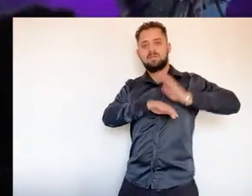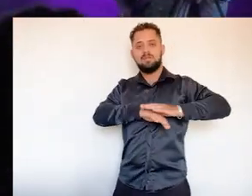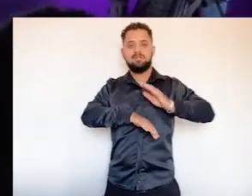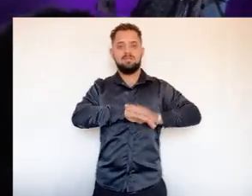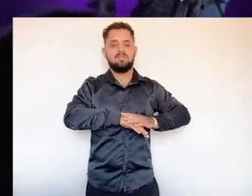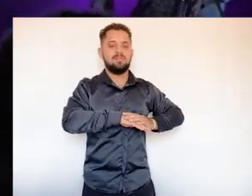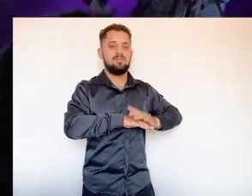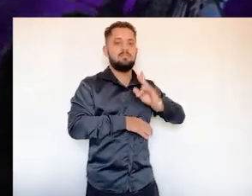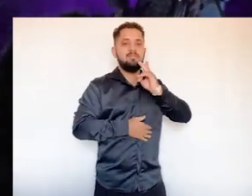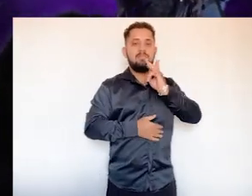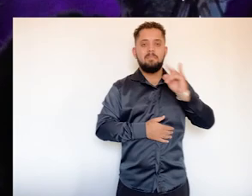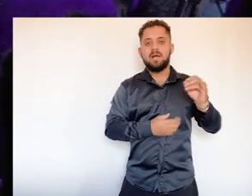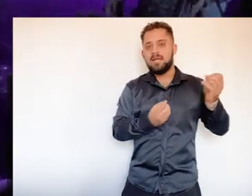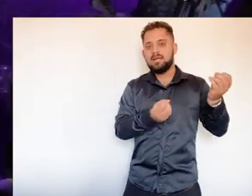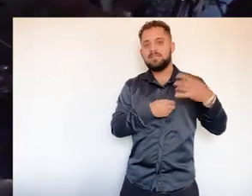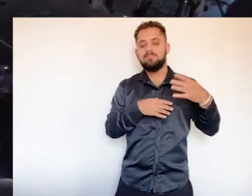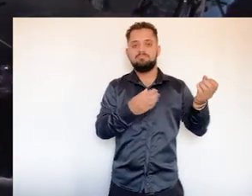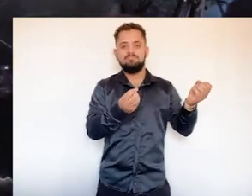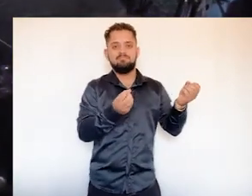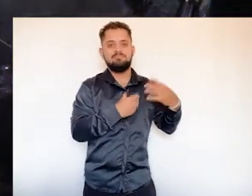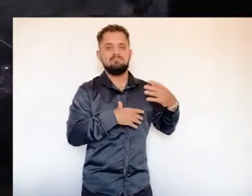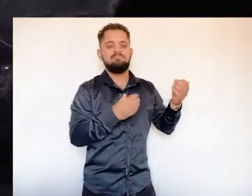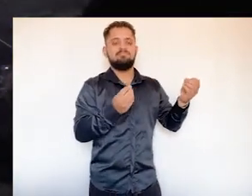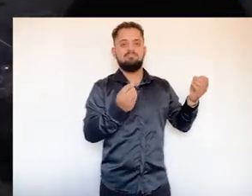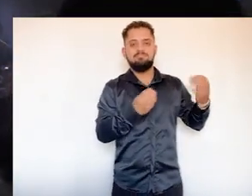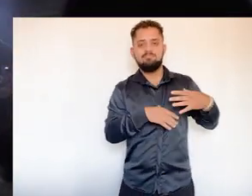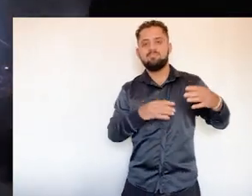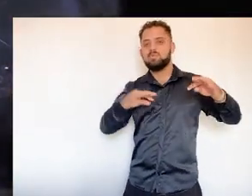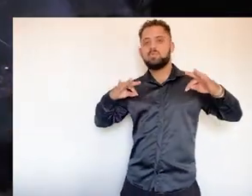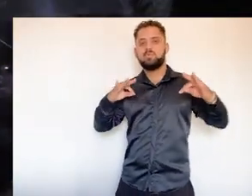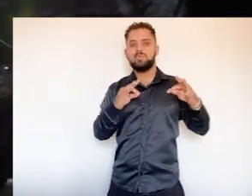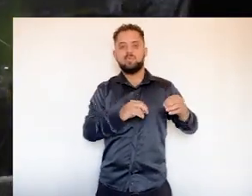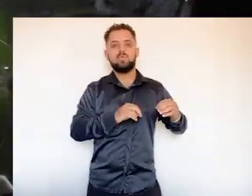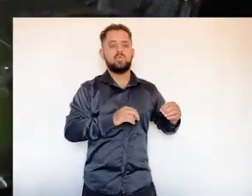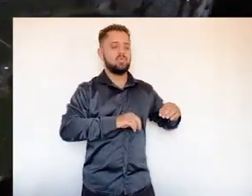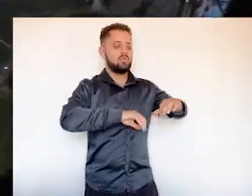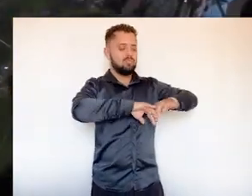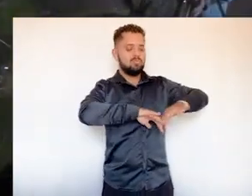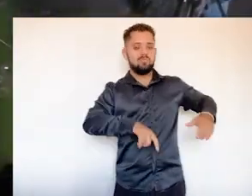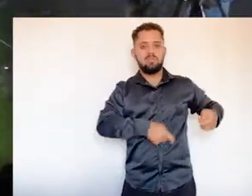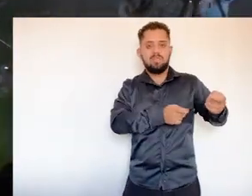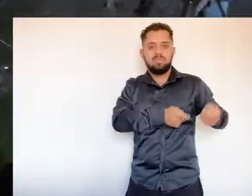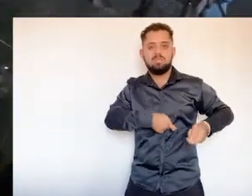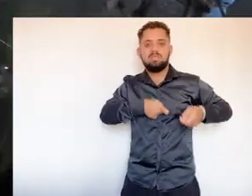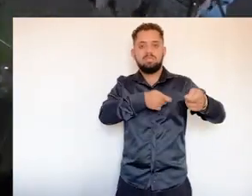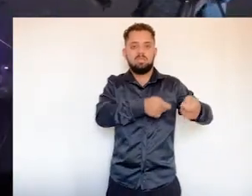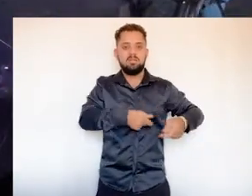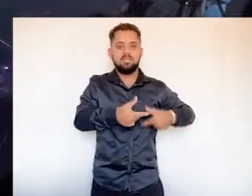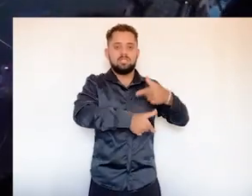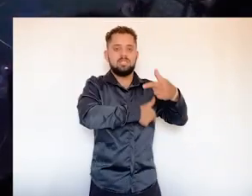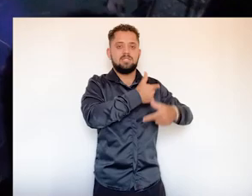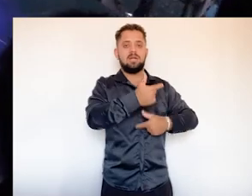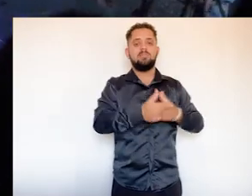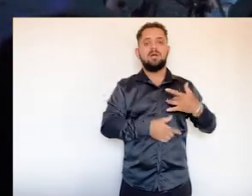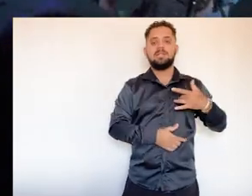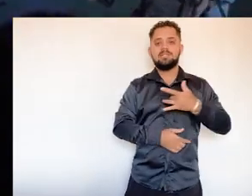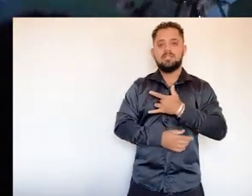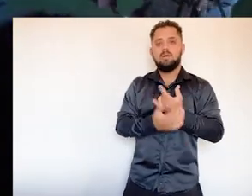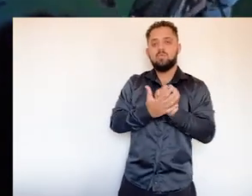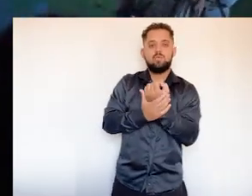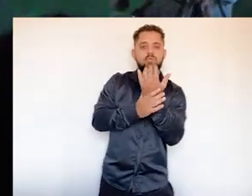meu pai que aprendi. Me ensinou tirar da terra, tudo que faz vem pra mim.